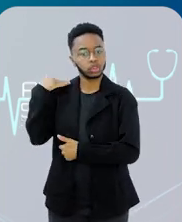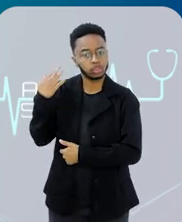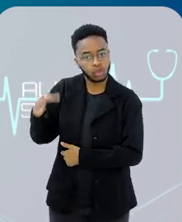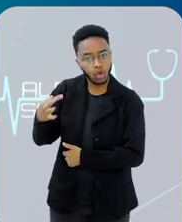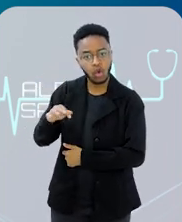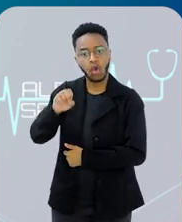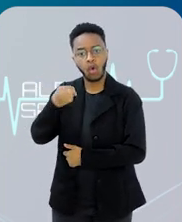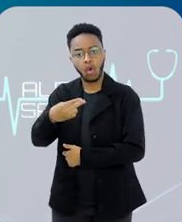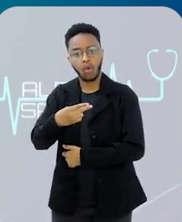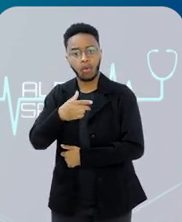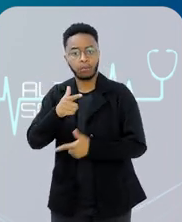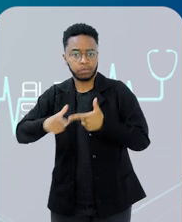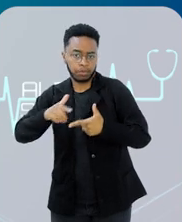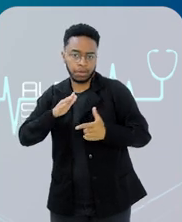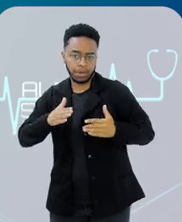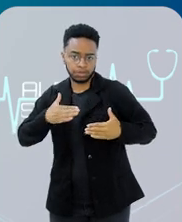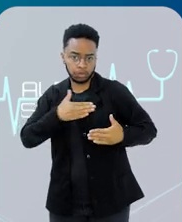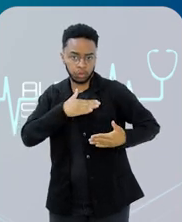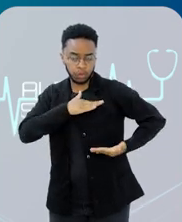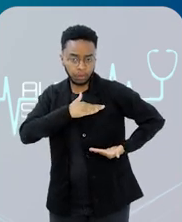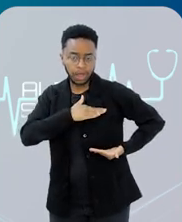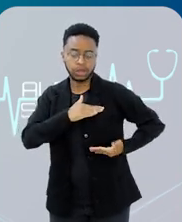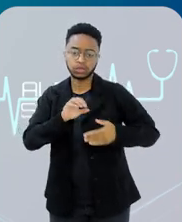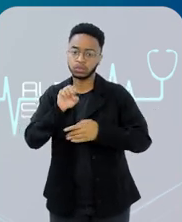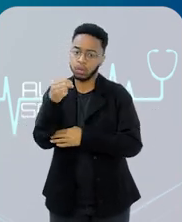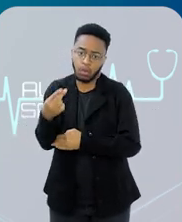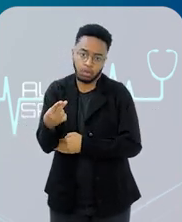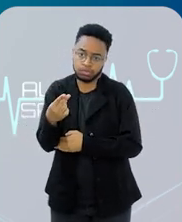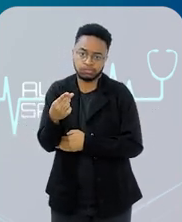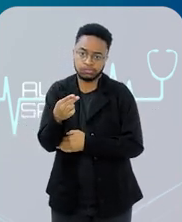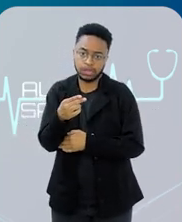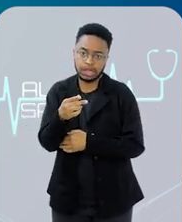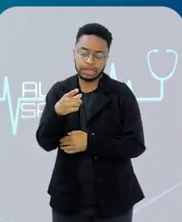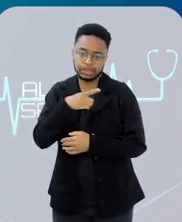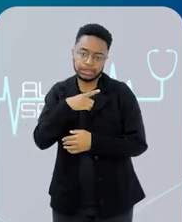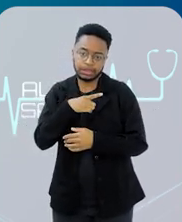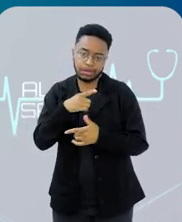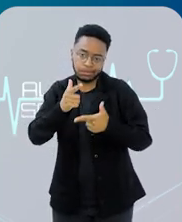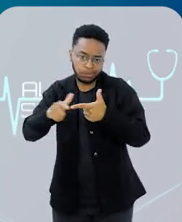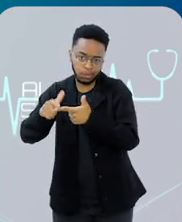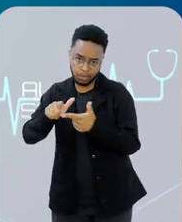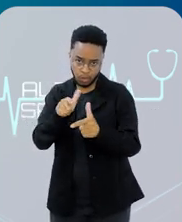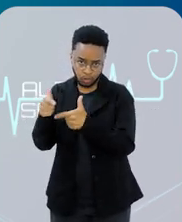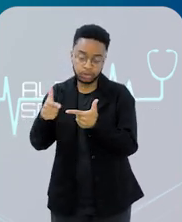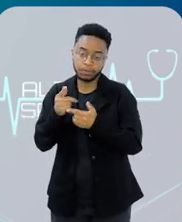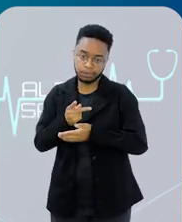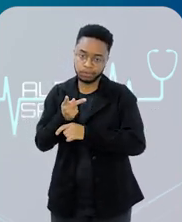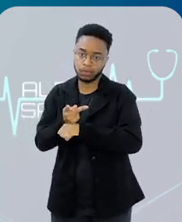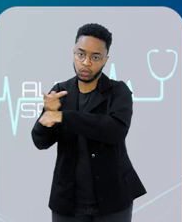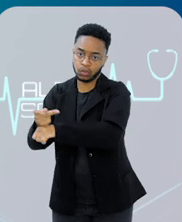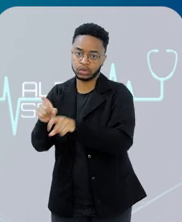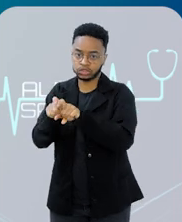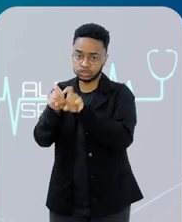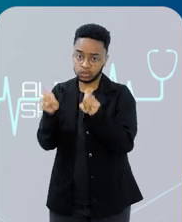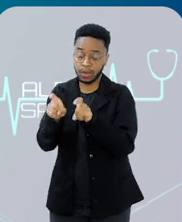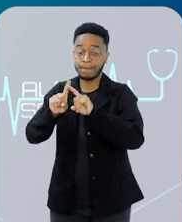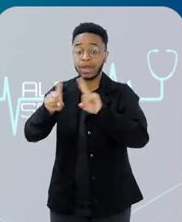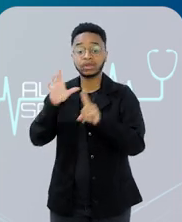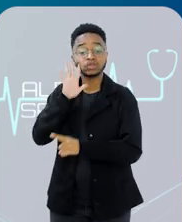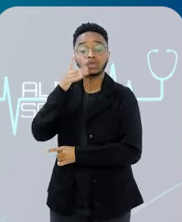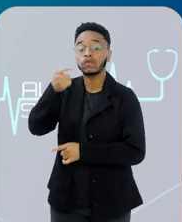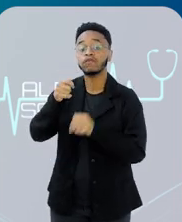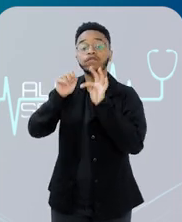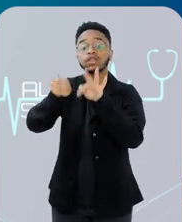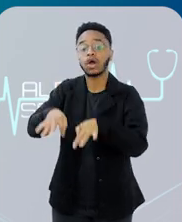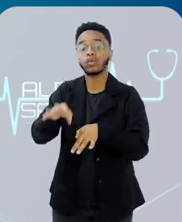na própria mama, por trauma ali do local, e aí normalmente procuram o ginecologista. A solução final